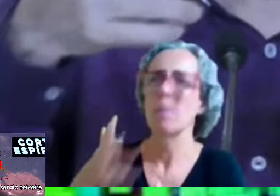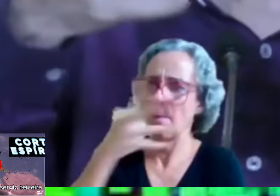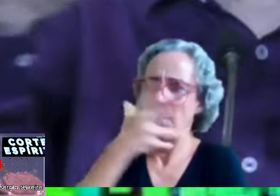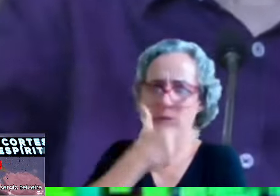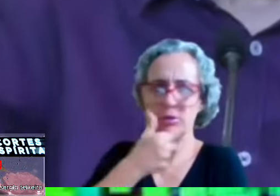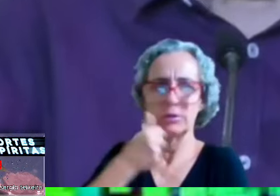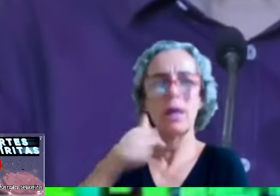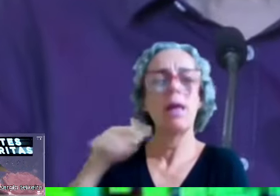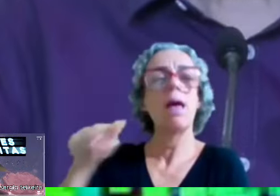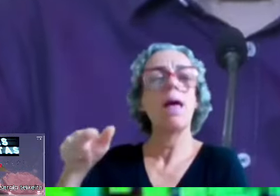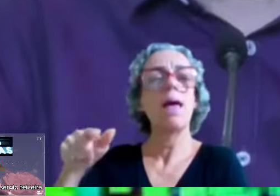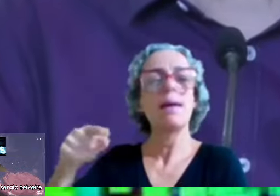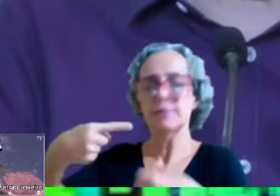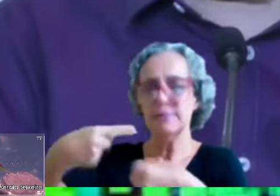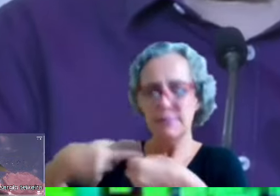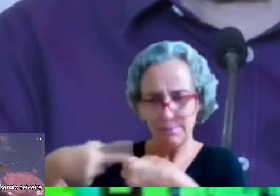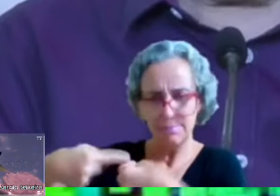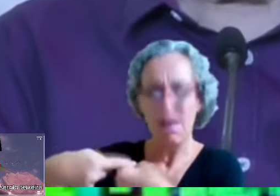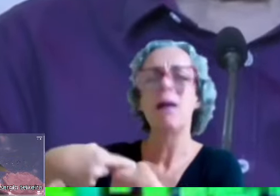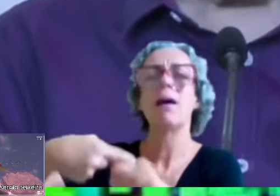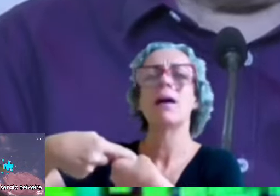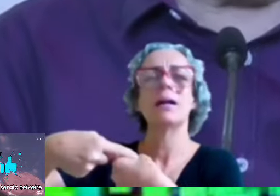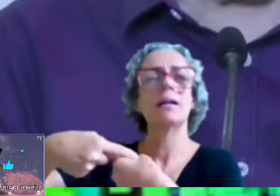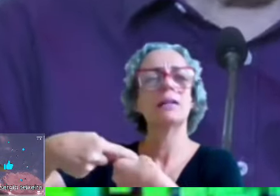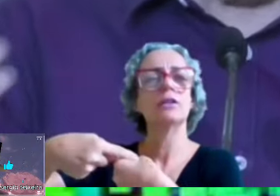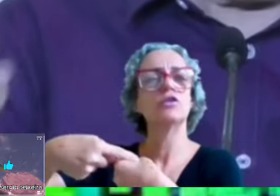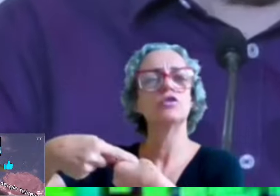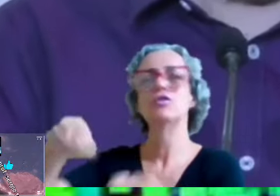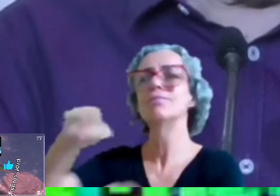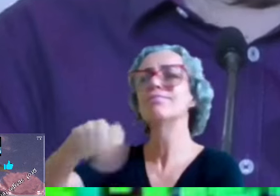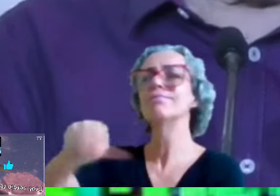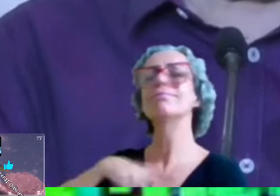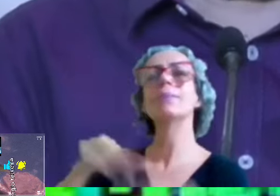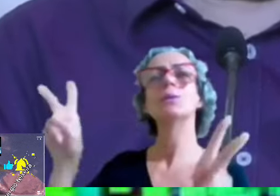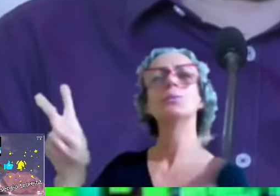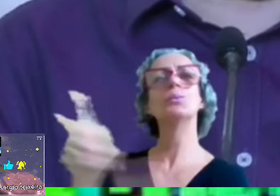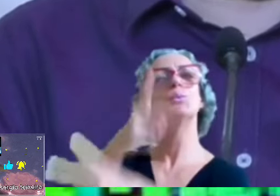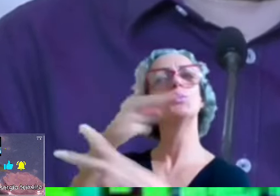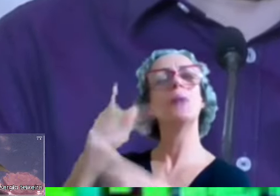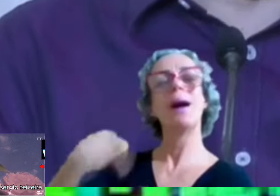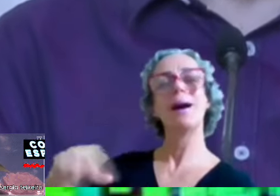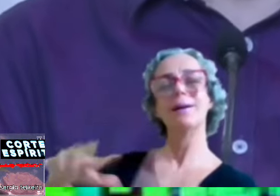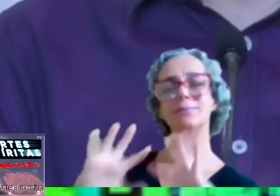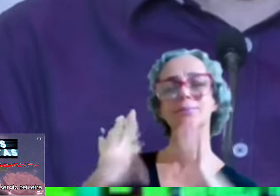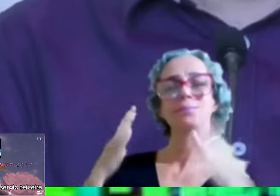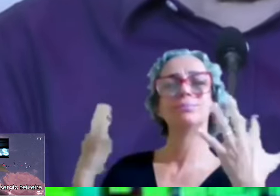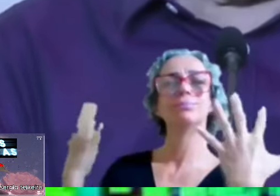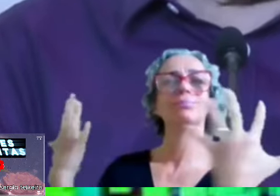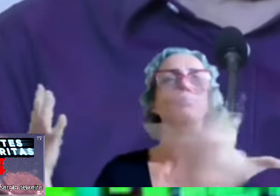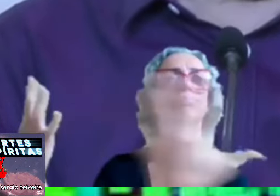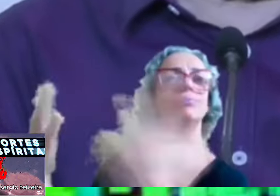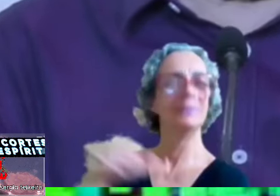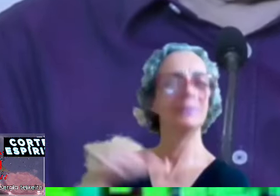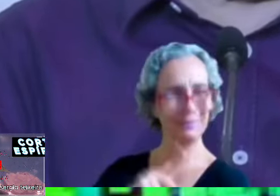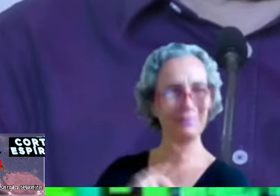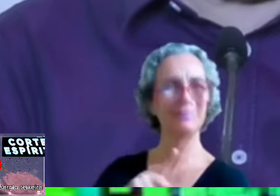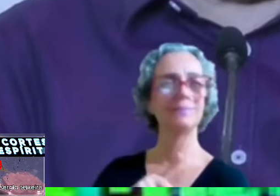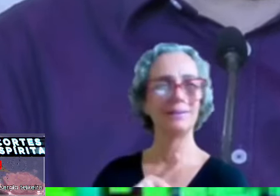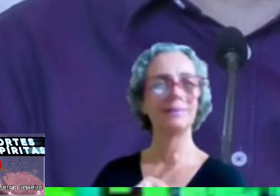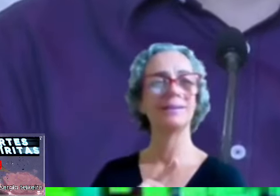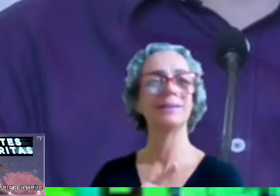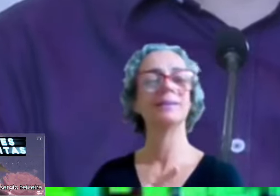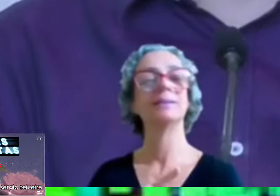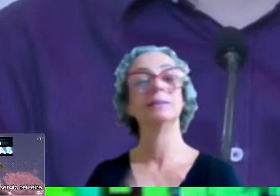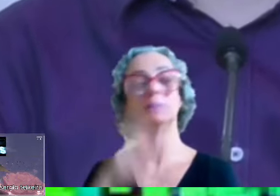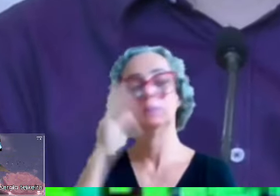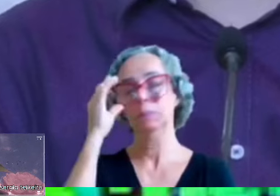sábado e domingo, tomando o ar agradável do parque, que é também uma floresta. Nós tivemos no primeiro